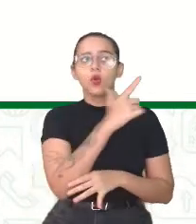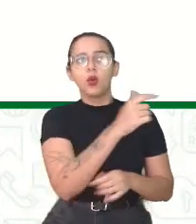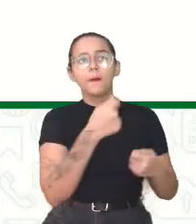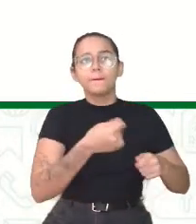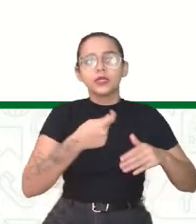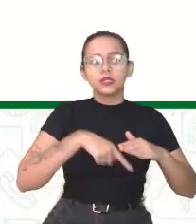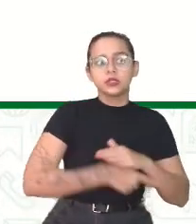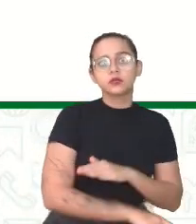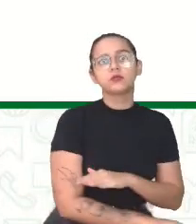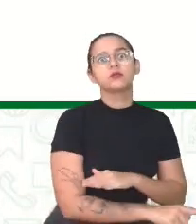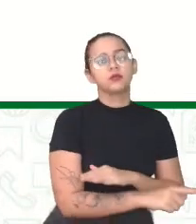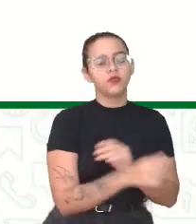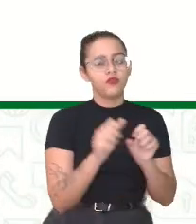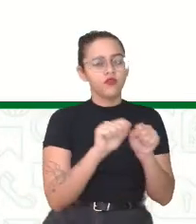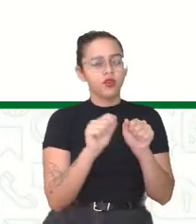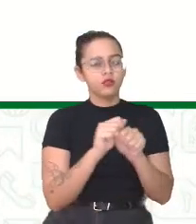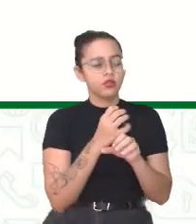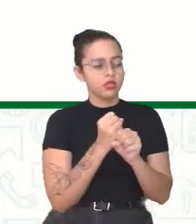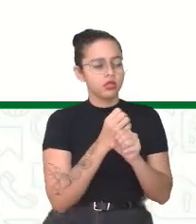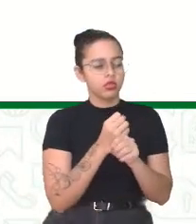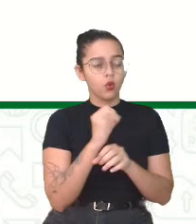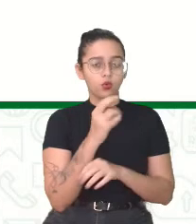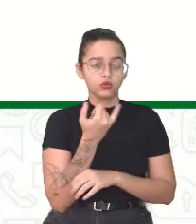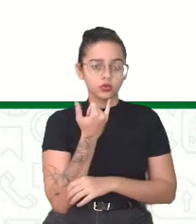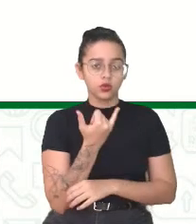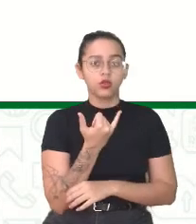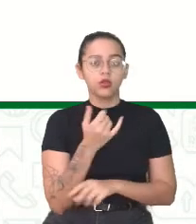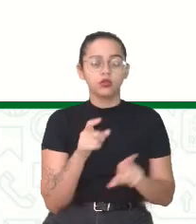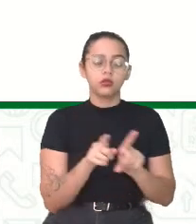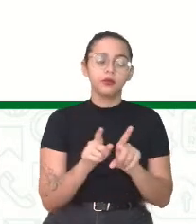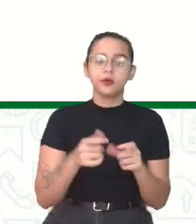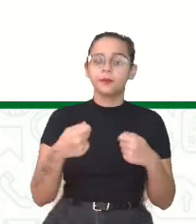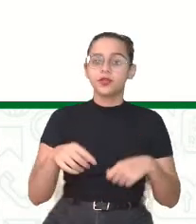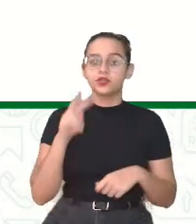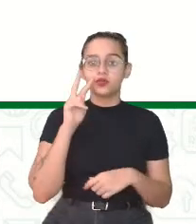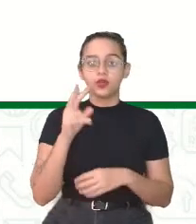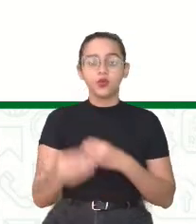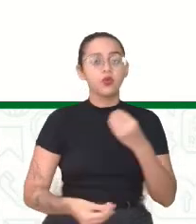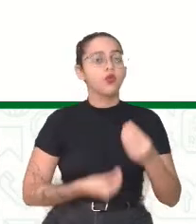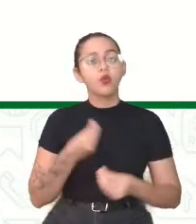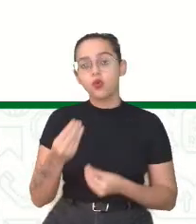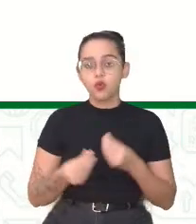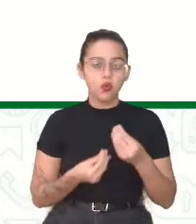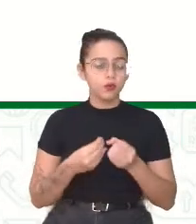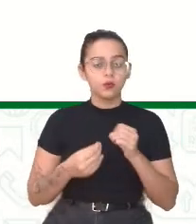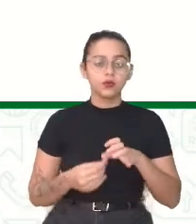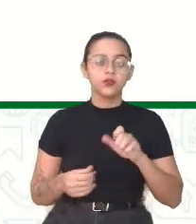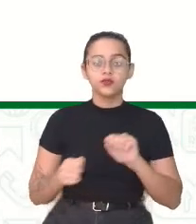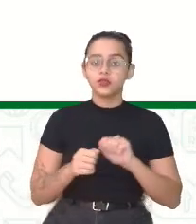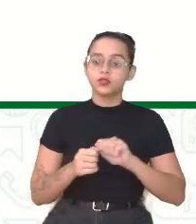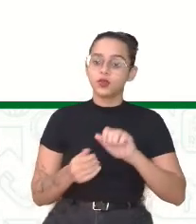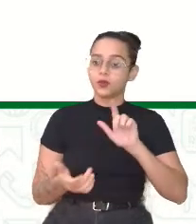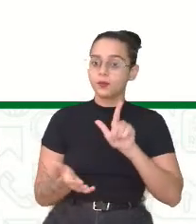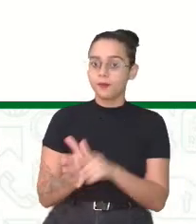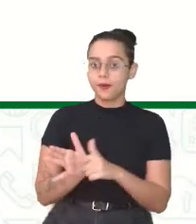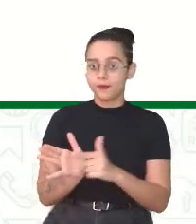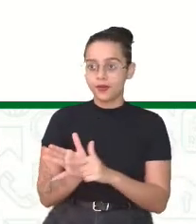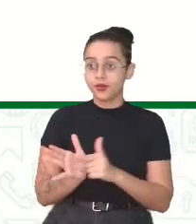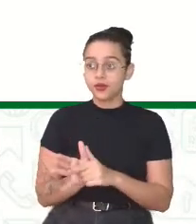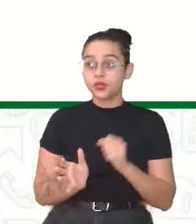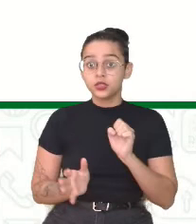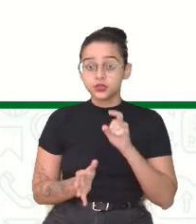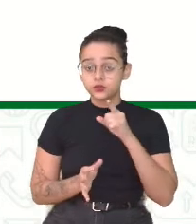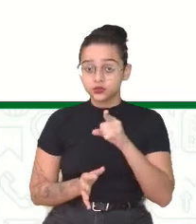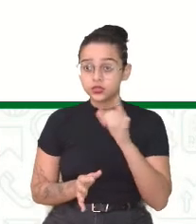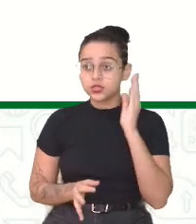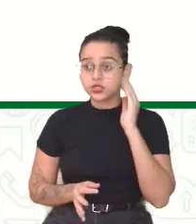mais preciso, vou fazer lá no celular, e eu também preciso ver como seria se eu fizesse no papel. Então, se você